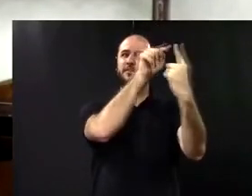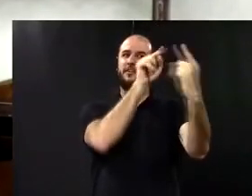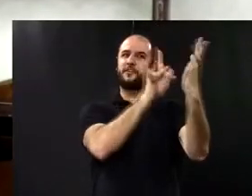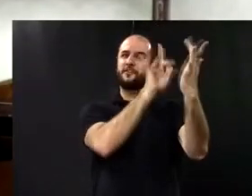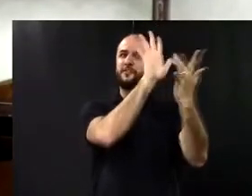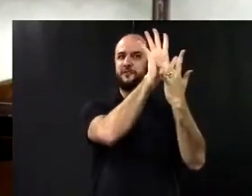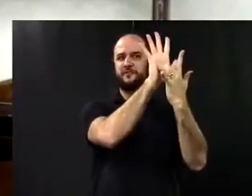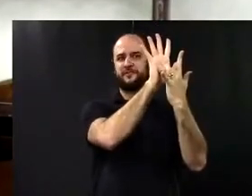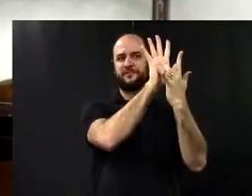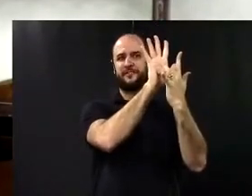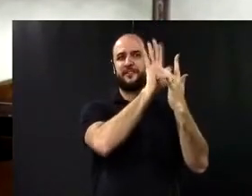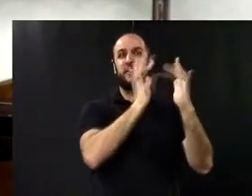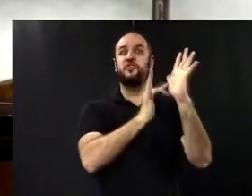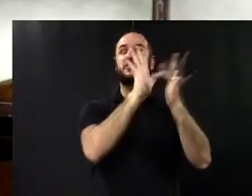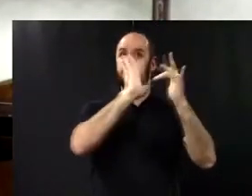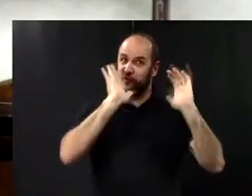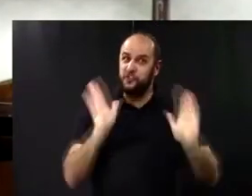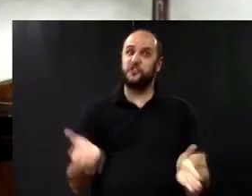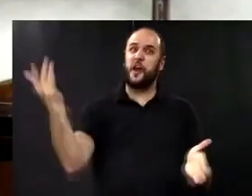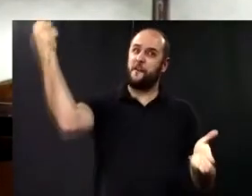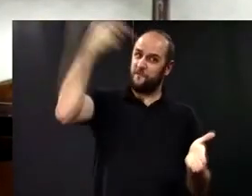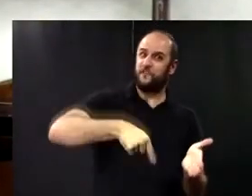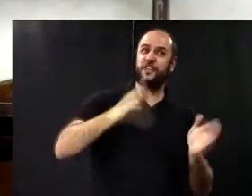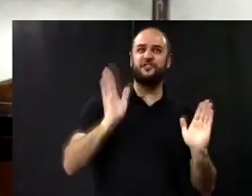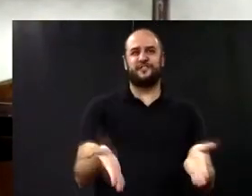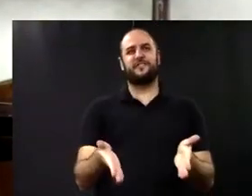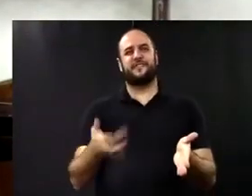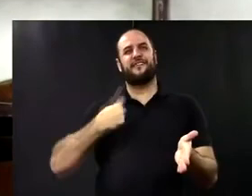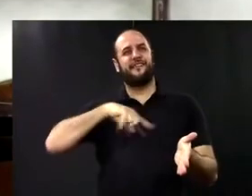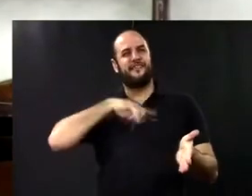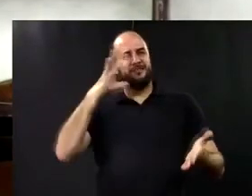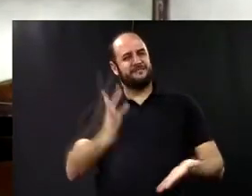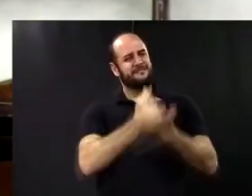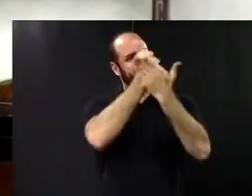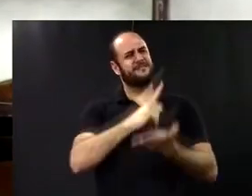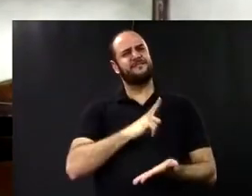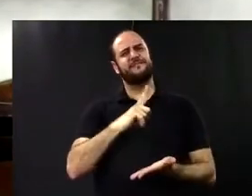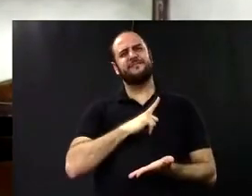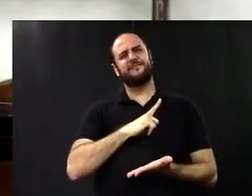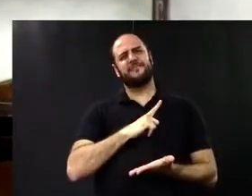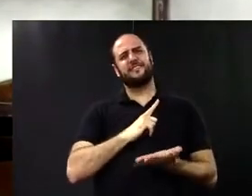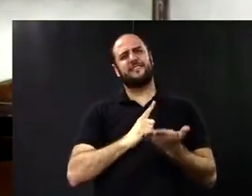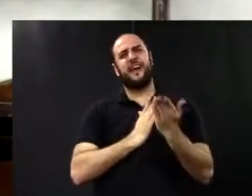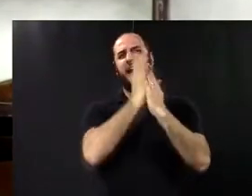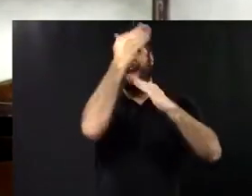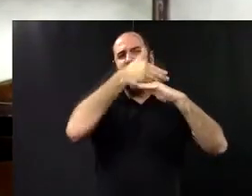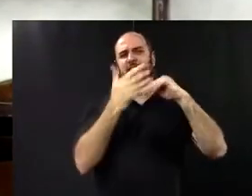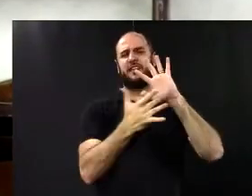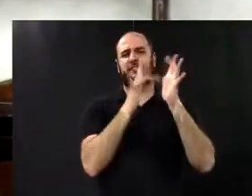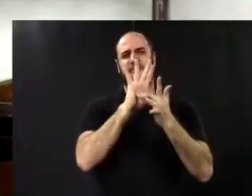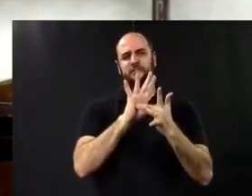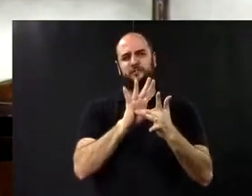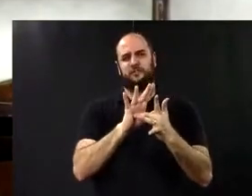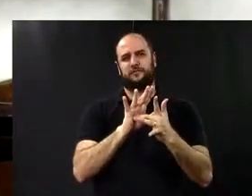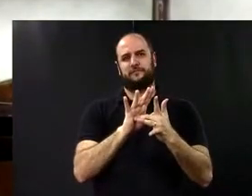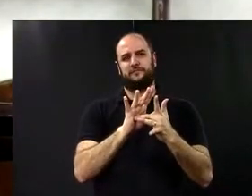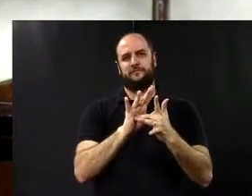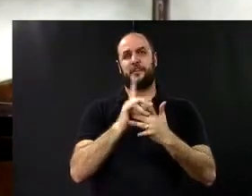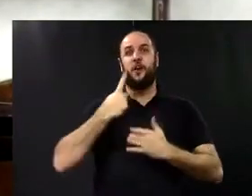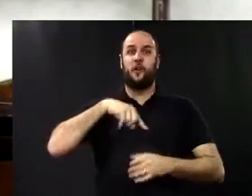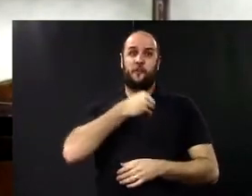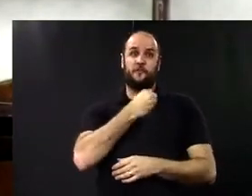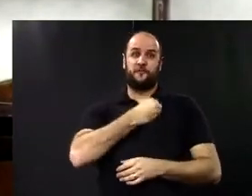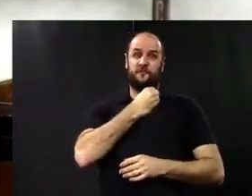uma realidade e nós somos salvos através de Cristo e vivemos agora para Cristo. E por